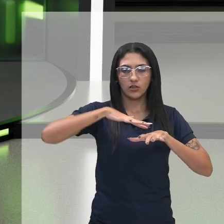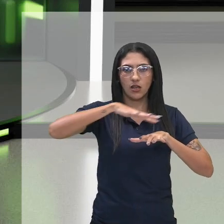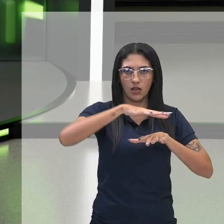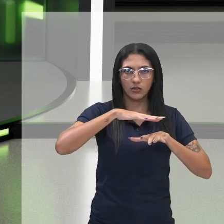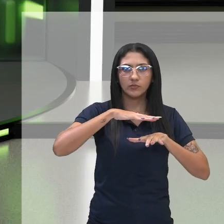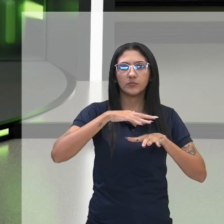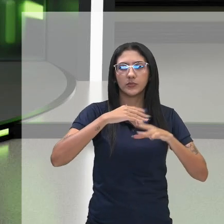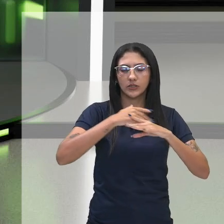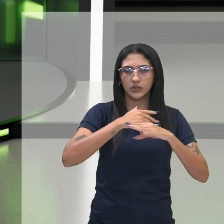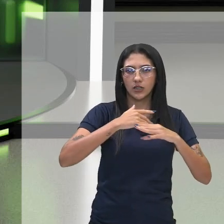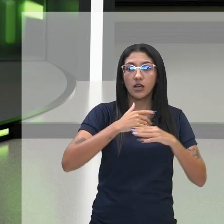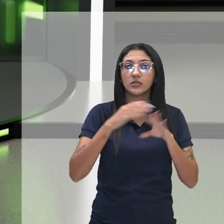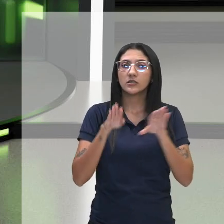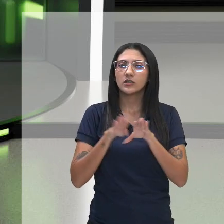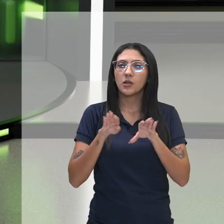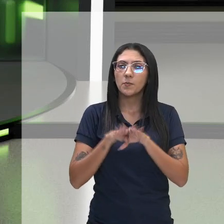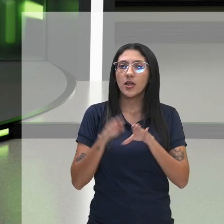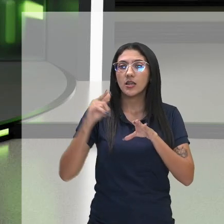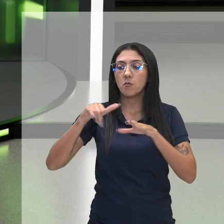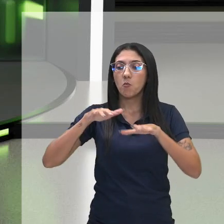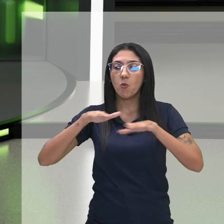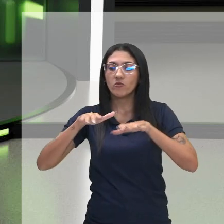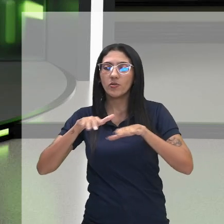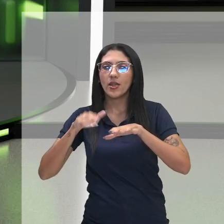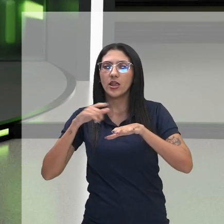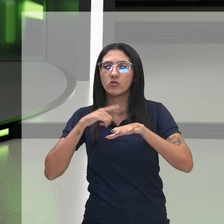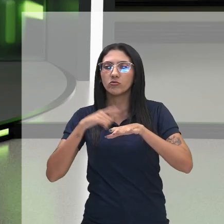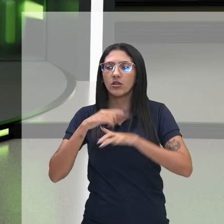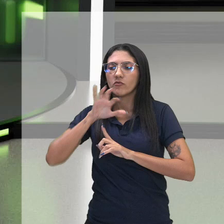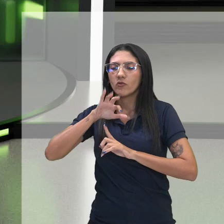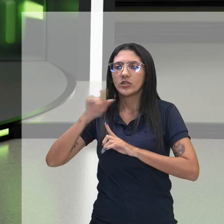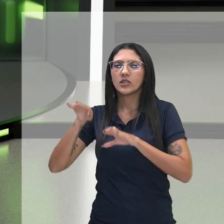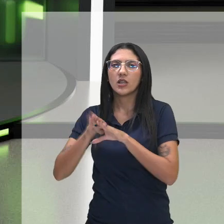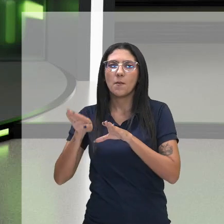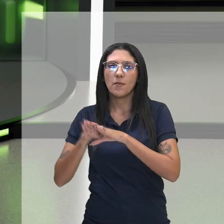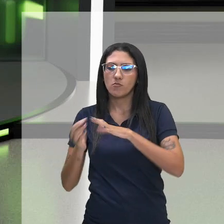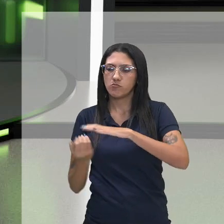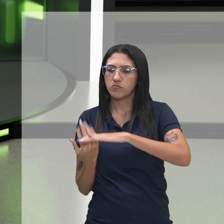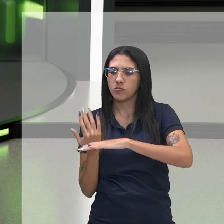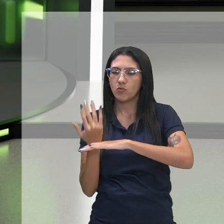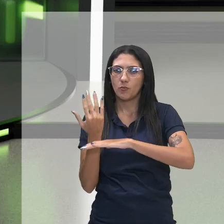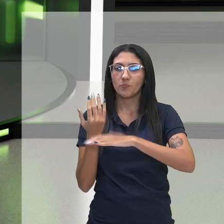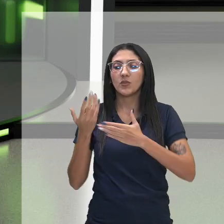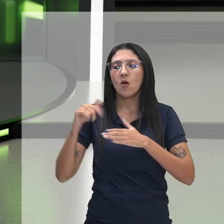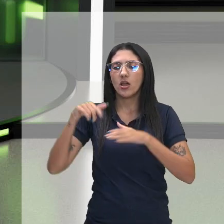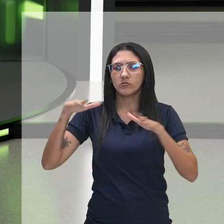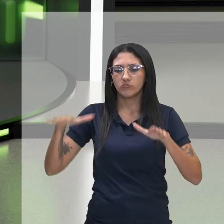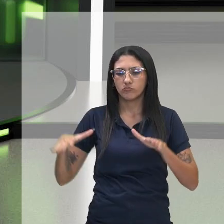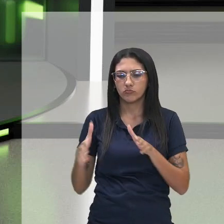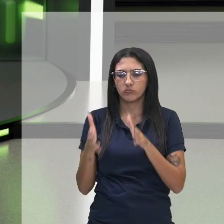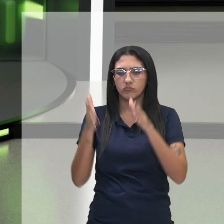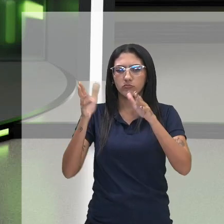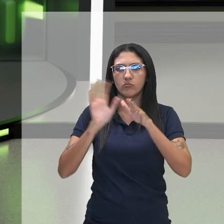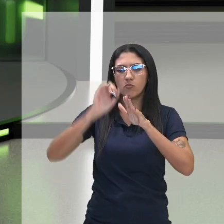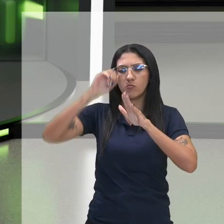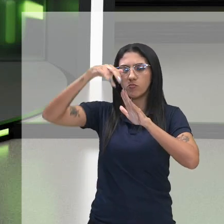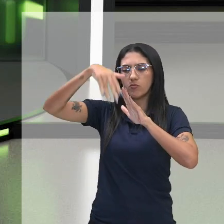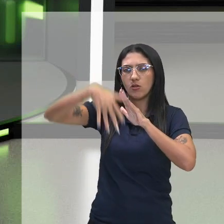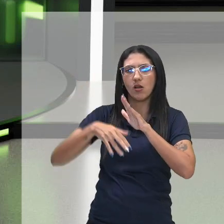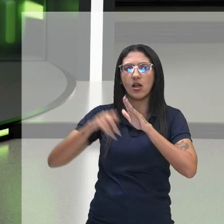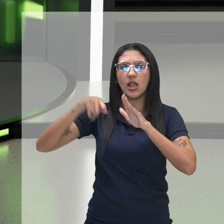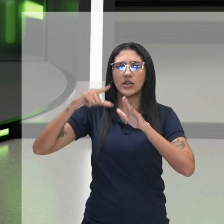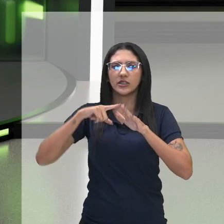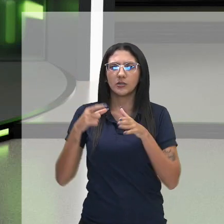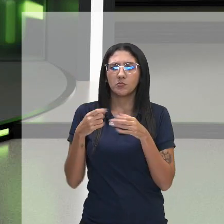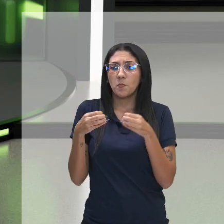terremotos, quanto com o vulcão, na erupção de vulcões, né? Então, observe que os vulcões, geralmente eles estão localizados aqui,